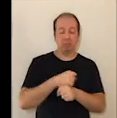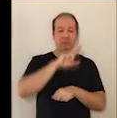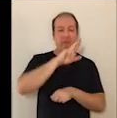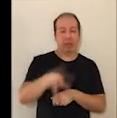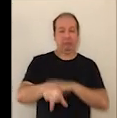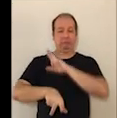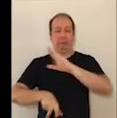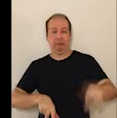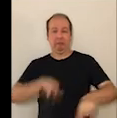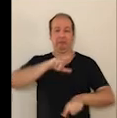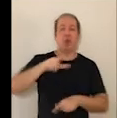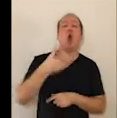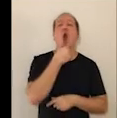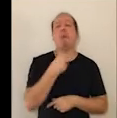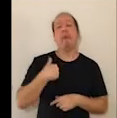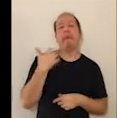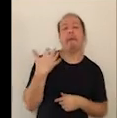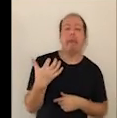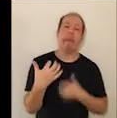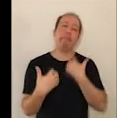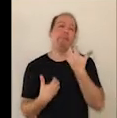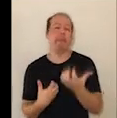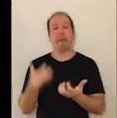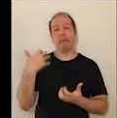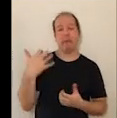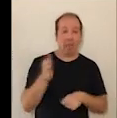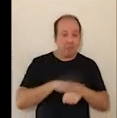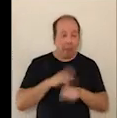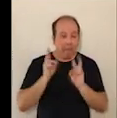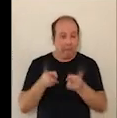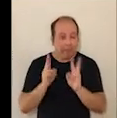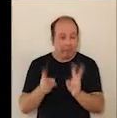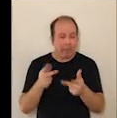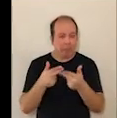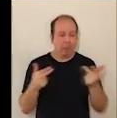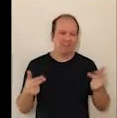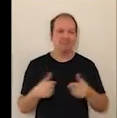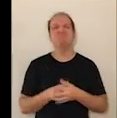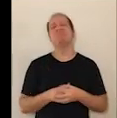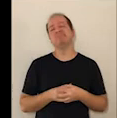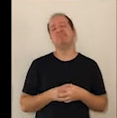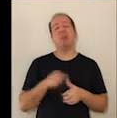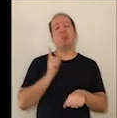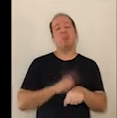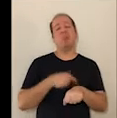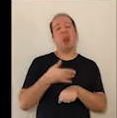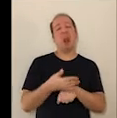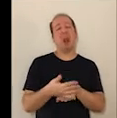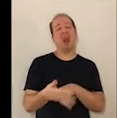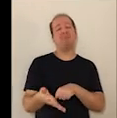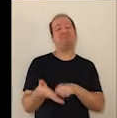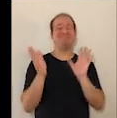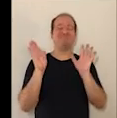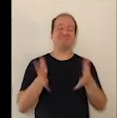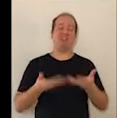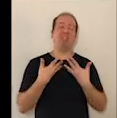a cada noite e cada um deles quer, diz, e o que é pior, faz a mesma coisa. Com o tempo, isso também se